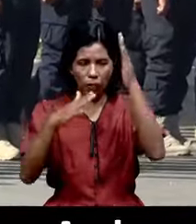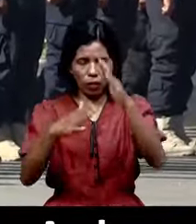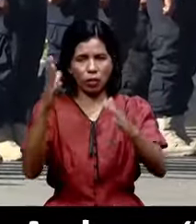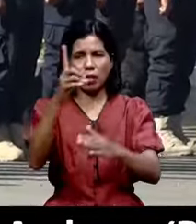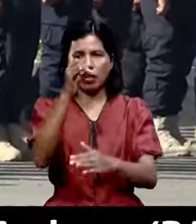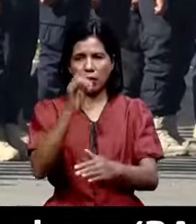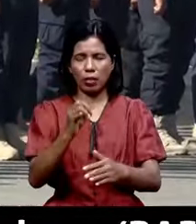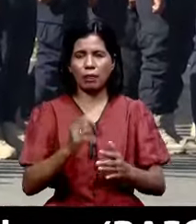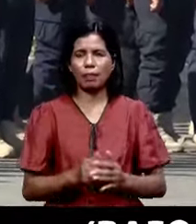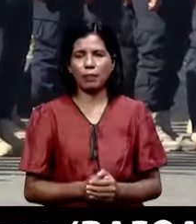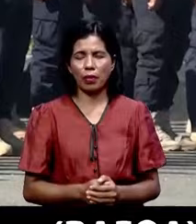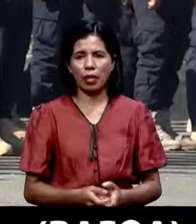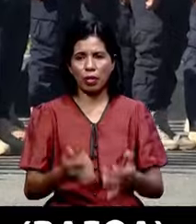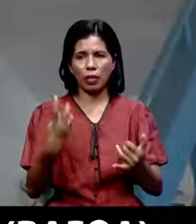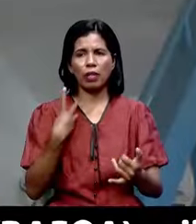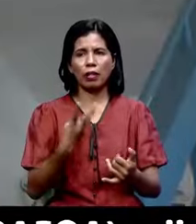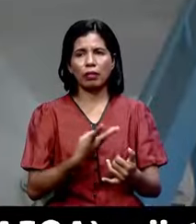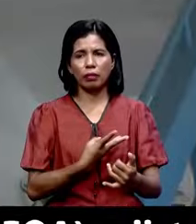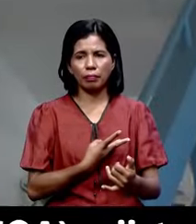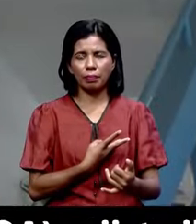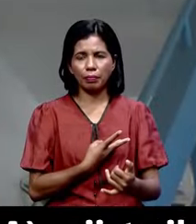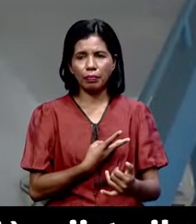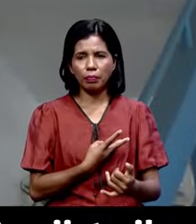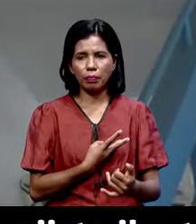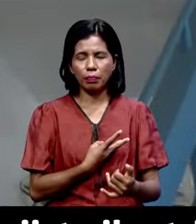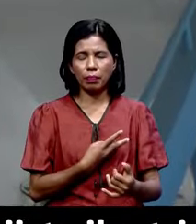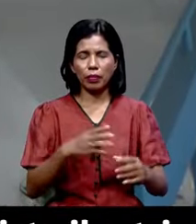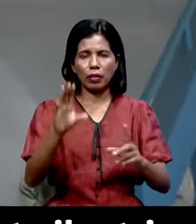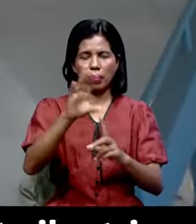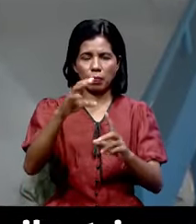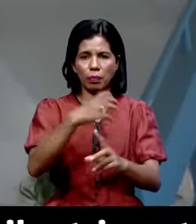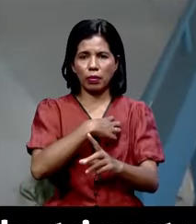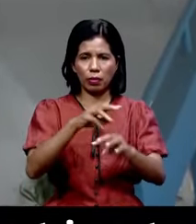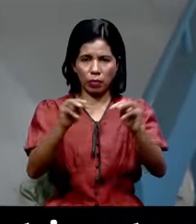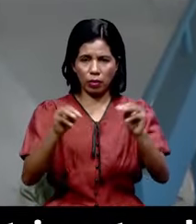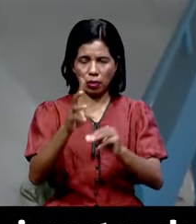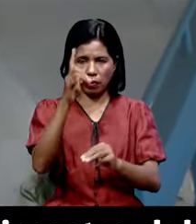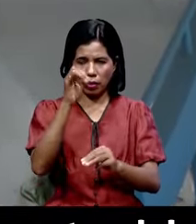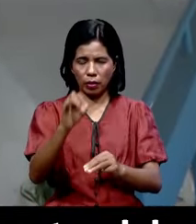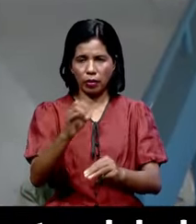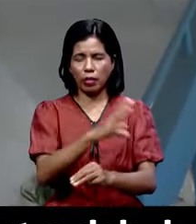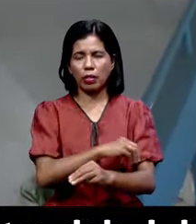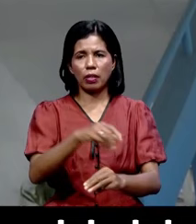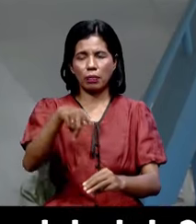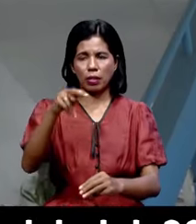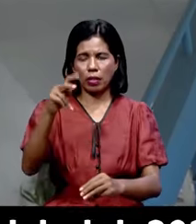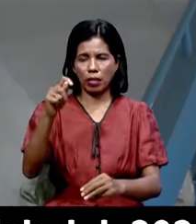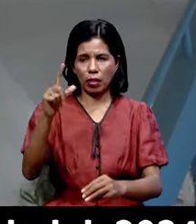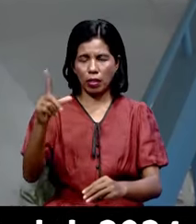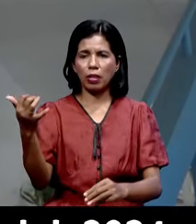capital Dili. Ora Estradau, itania comando Município Dili, itania esquadra Sira, hamuto ko